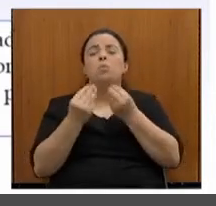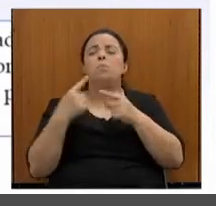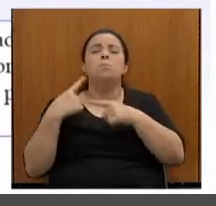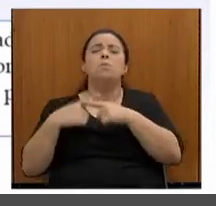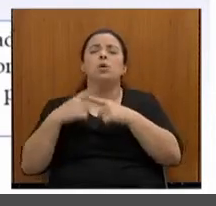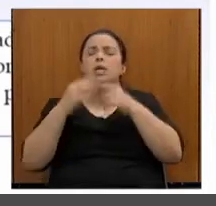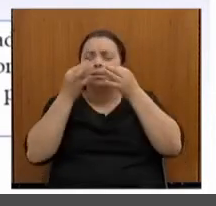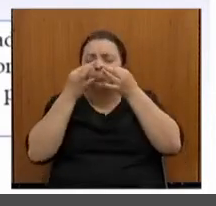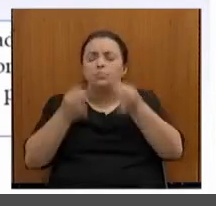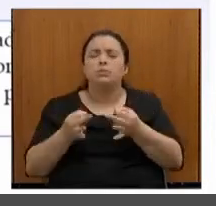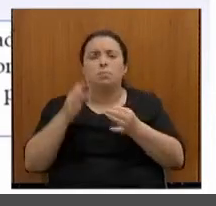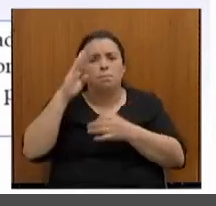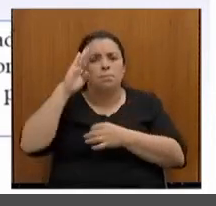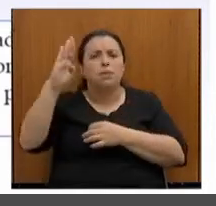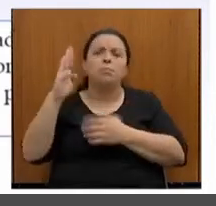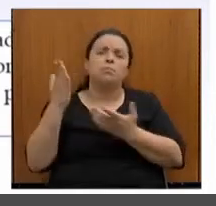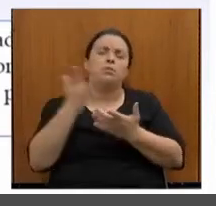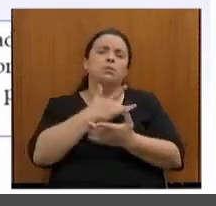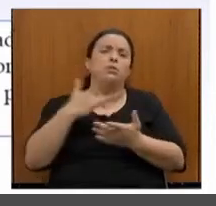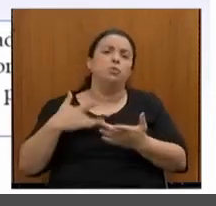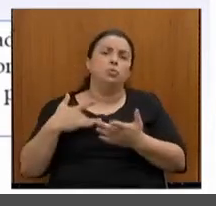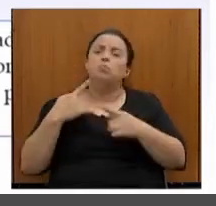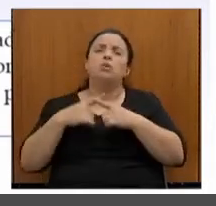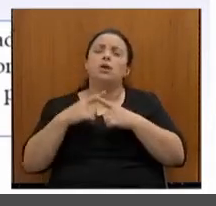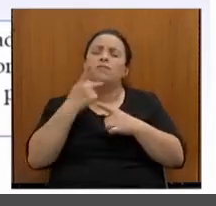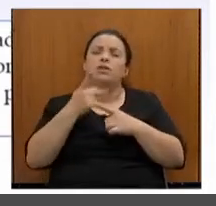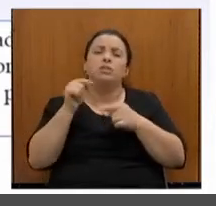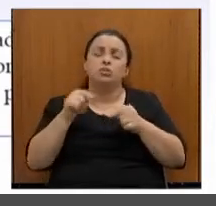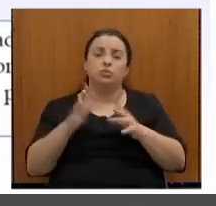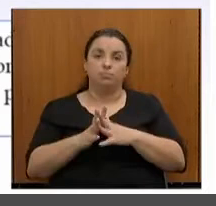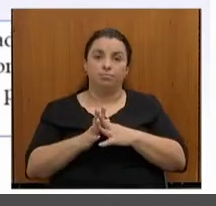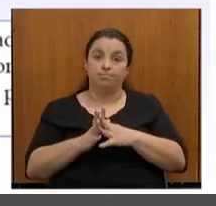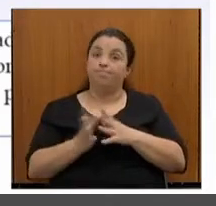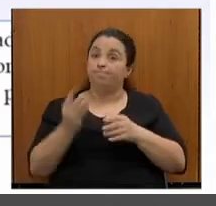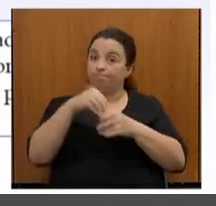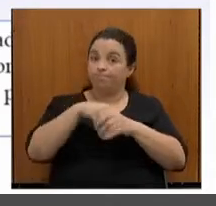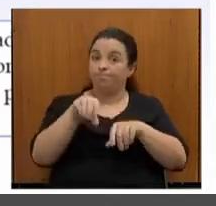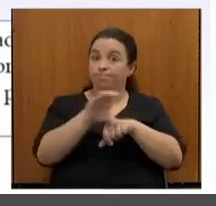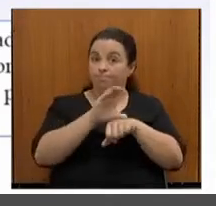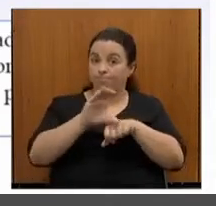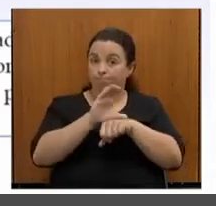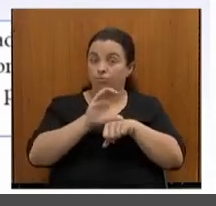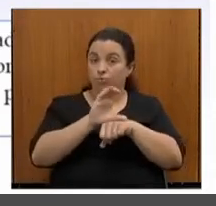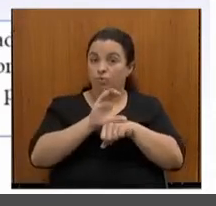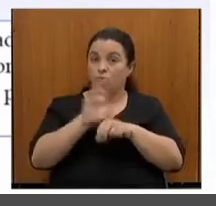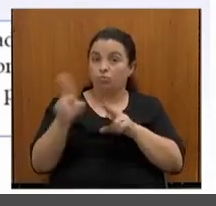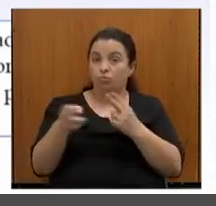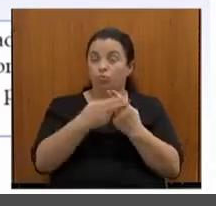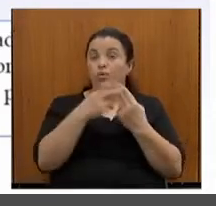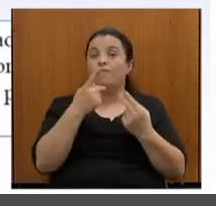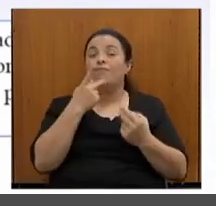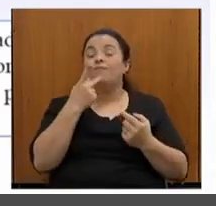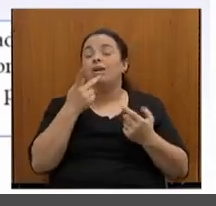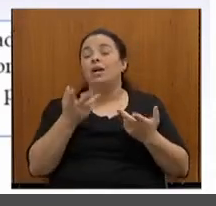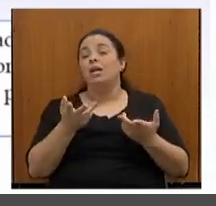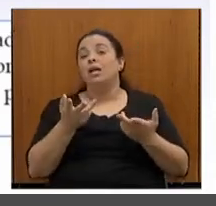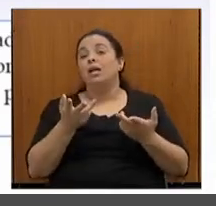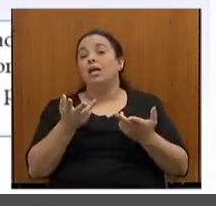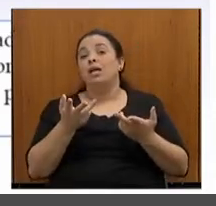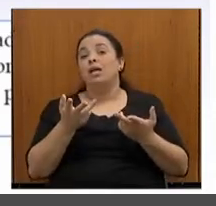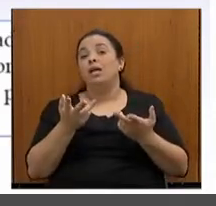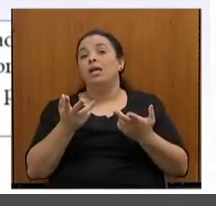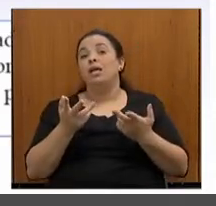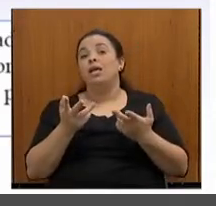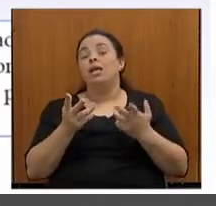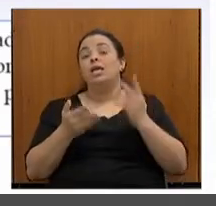que estamos falando disso? Né? A nossa Constituição, no SUS, ele fala de hierarquização, né? Mas, na verdade, essa